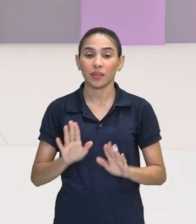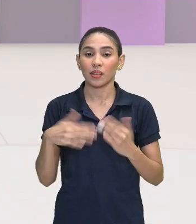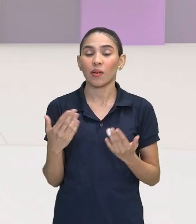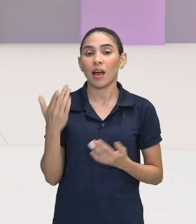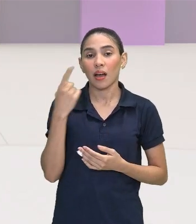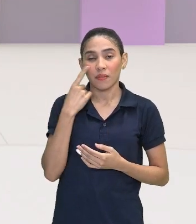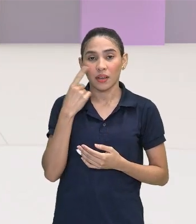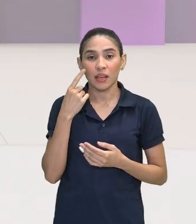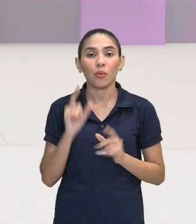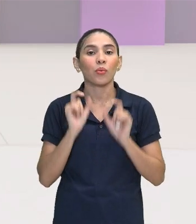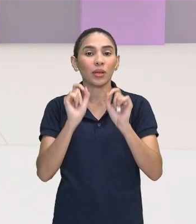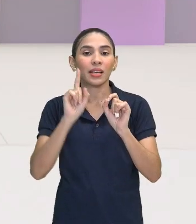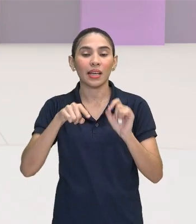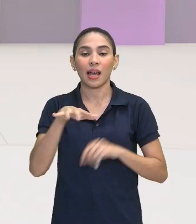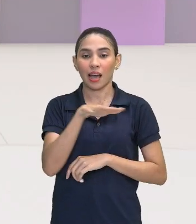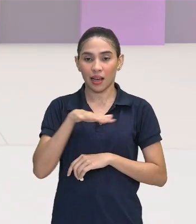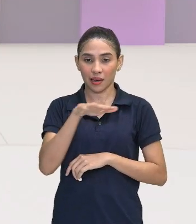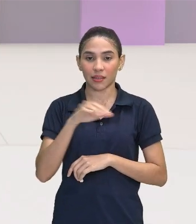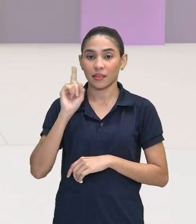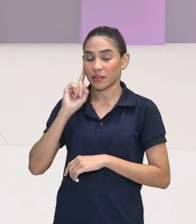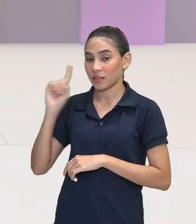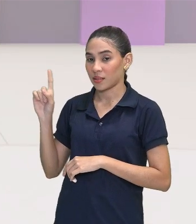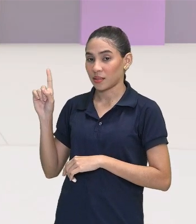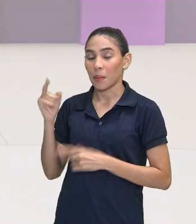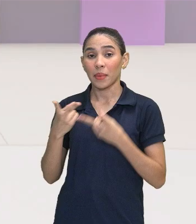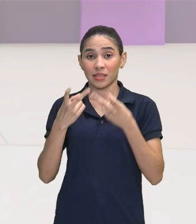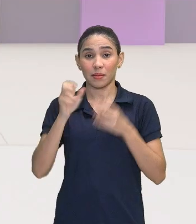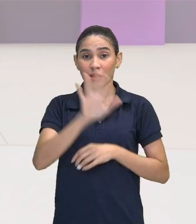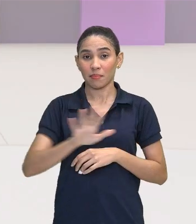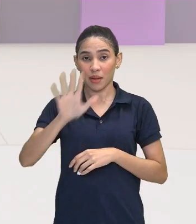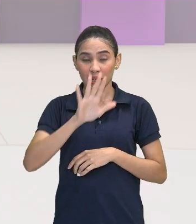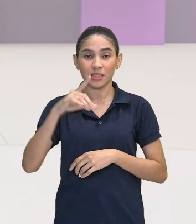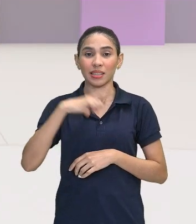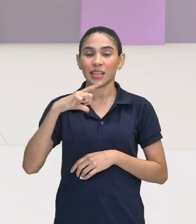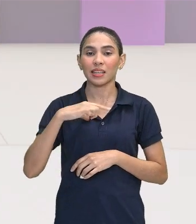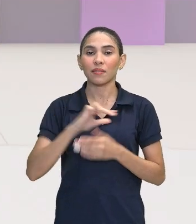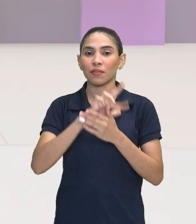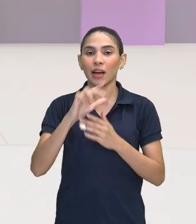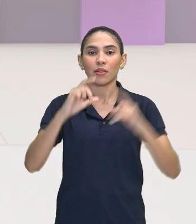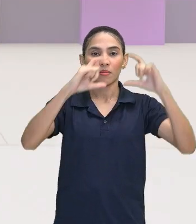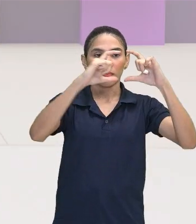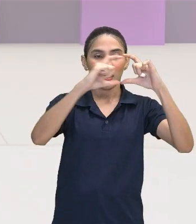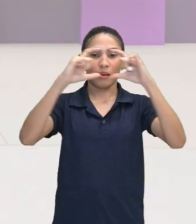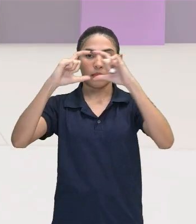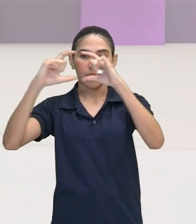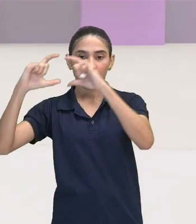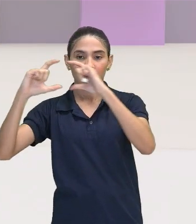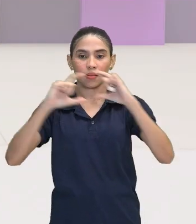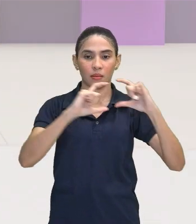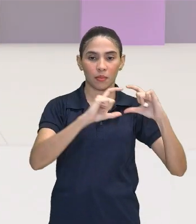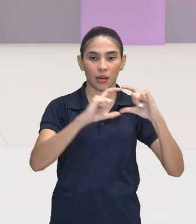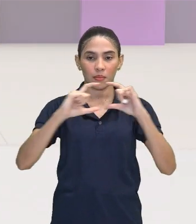que se trata a área. Verifique que na nossa figura nós temos aqui vários quadradinhos, tá bom? Formando